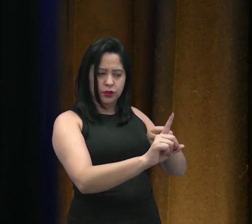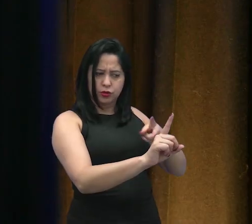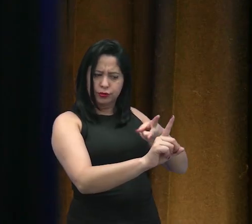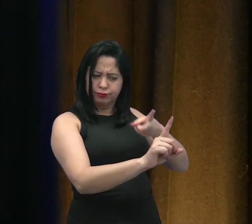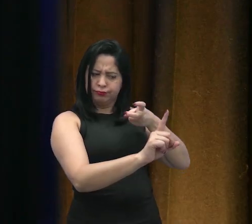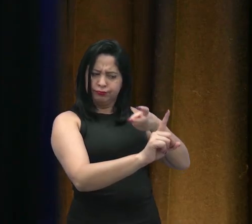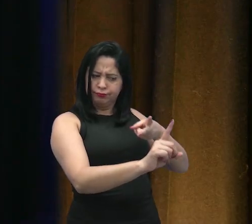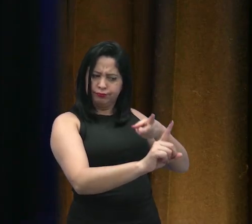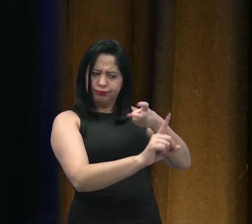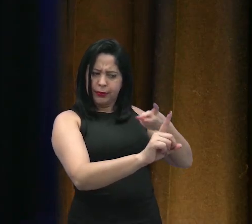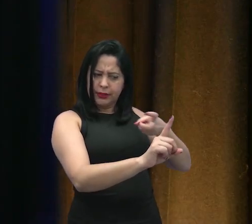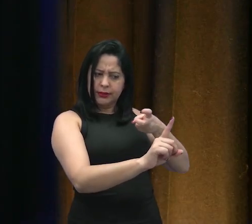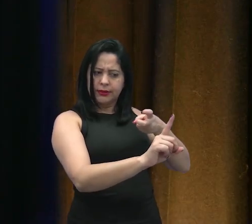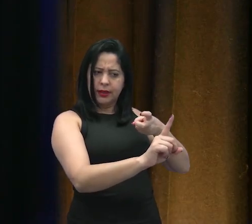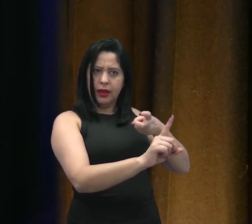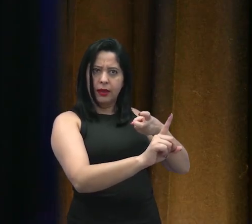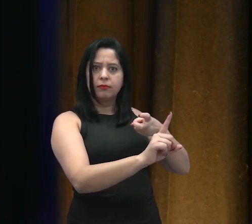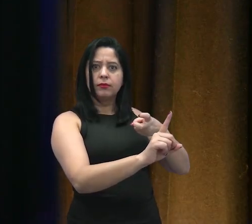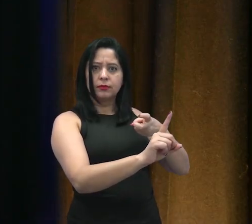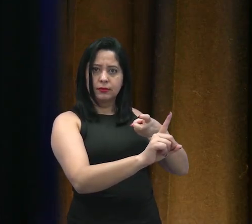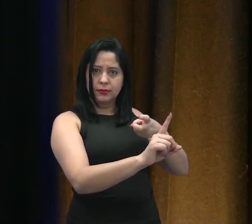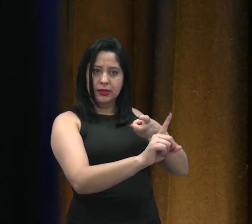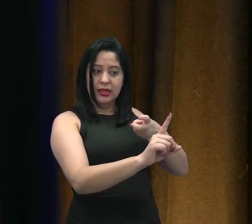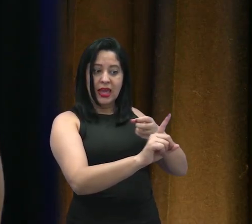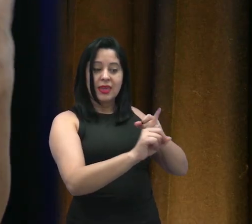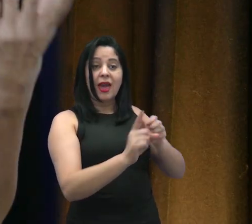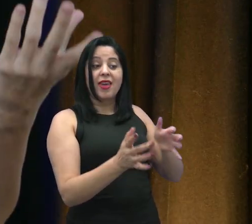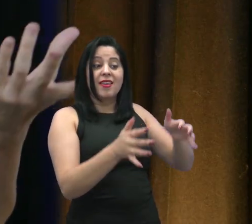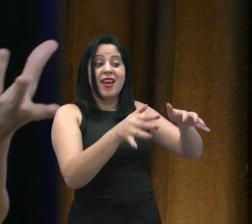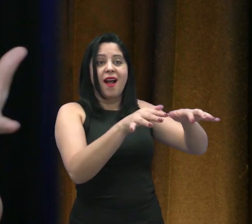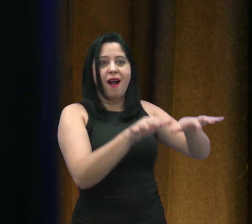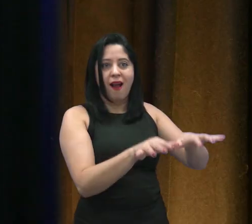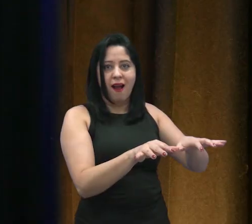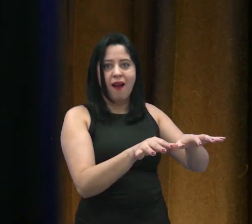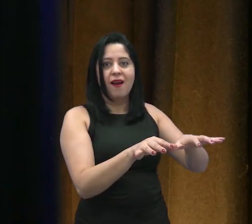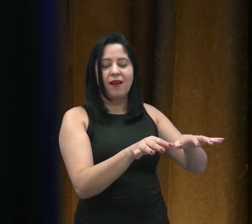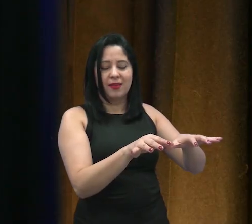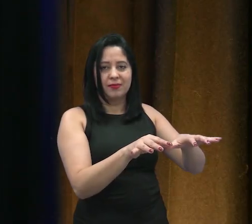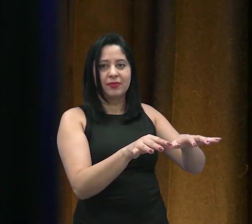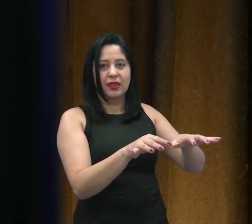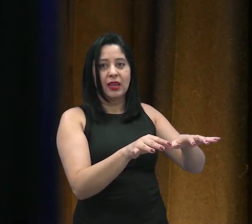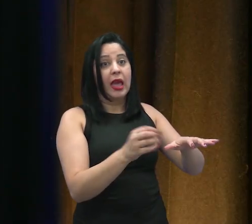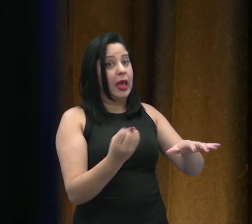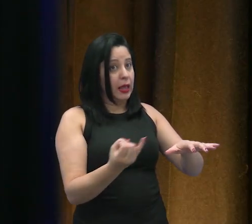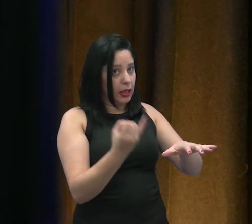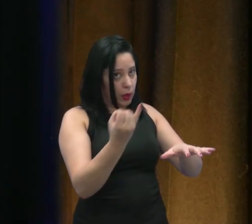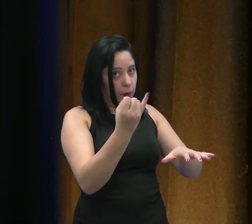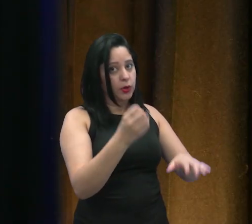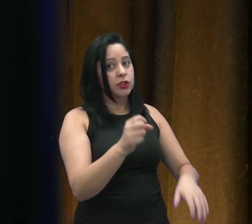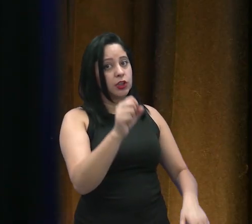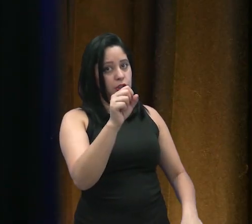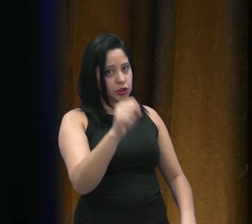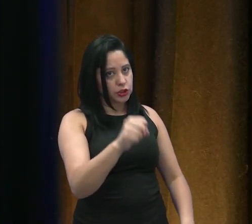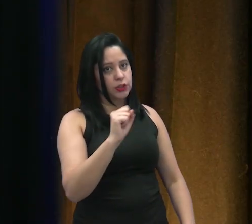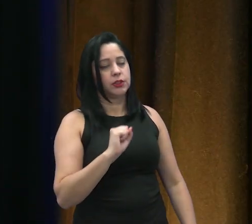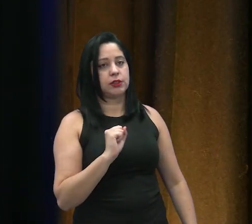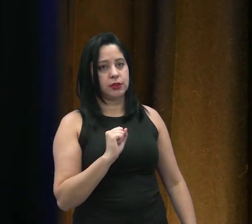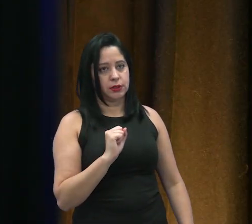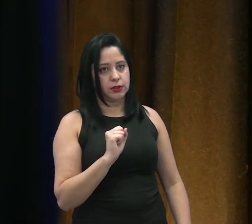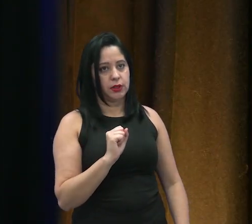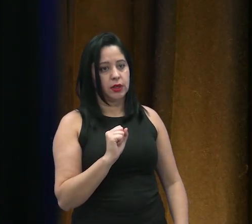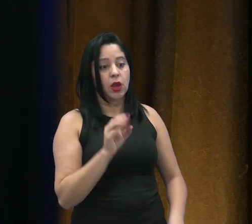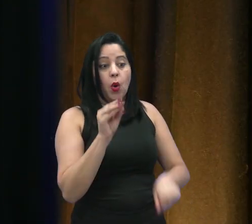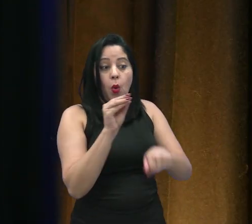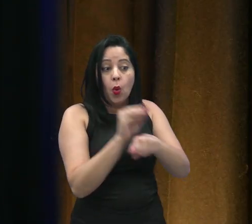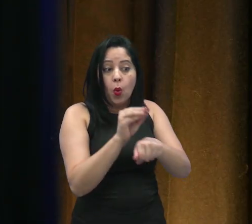aluno realmente, a inclusão dele, mas também todo um trabalho com a comunidade ao qual ele está sendo inserido. Então, é importante que tenha um